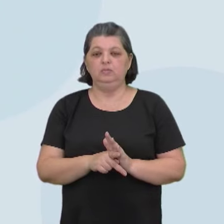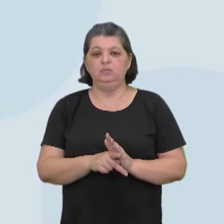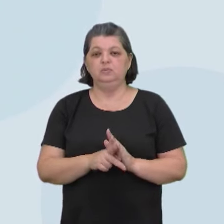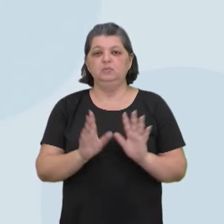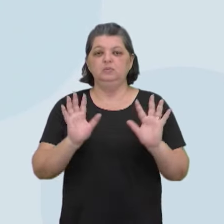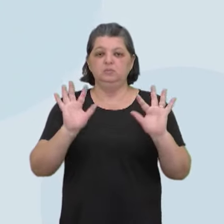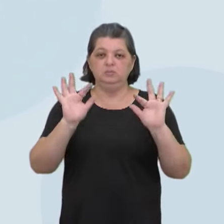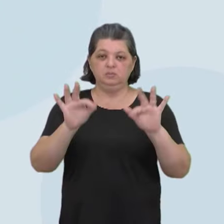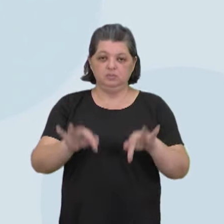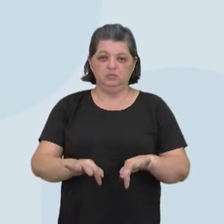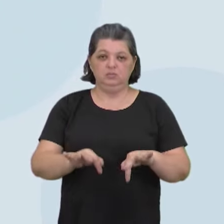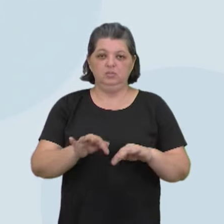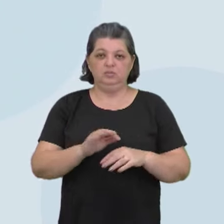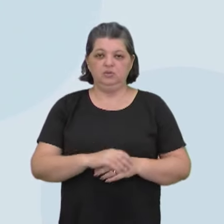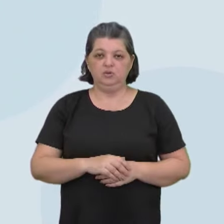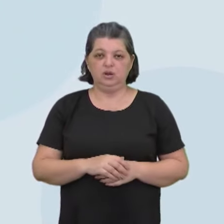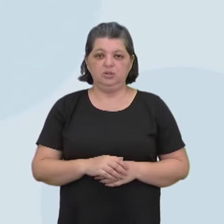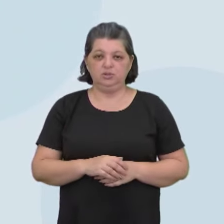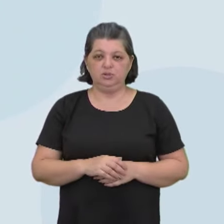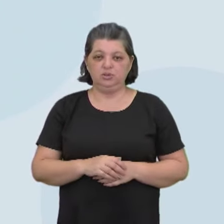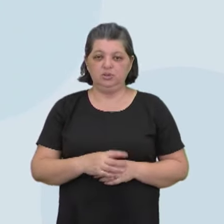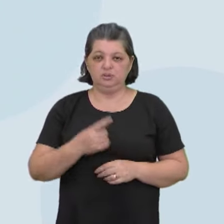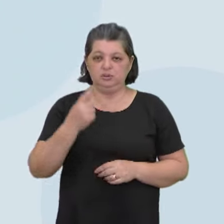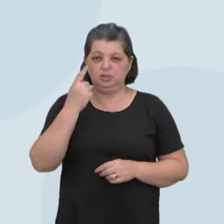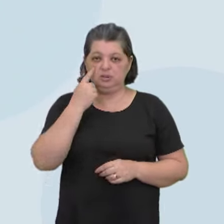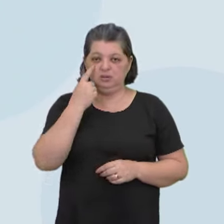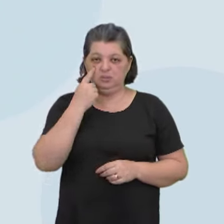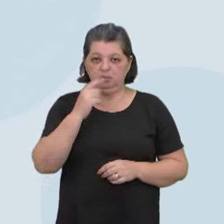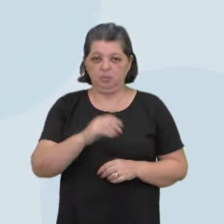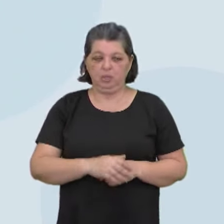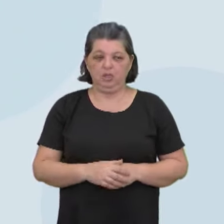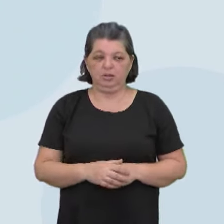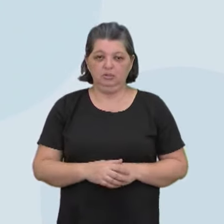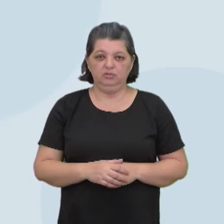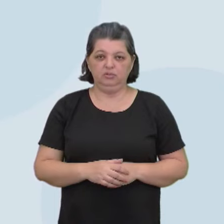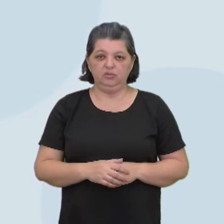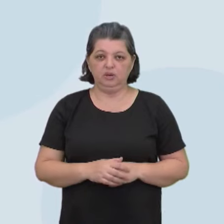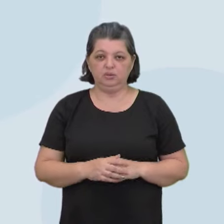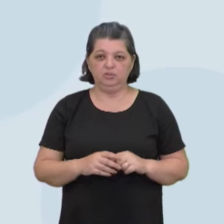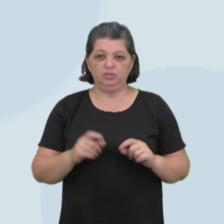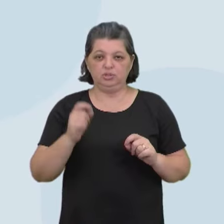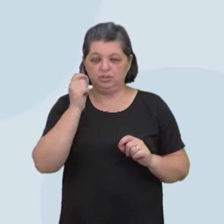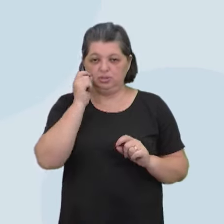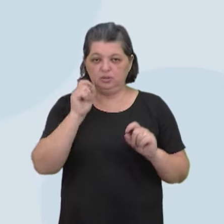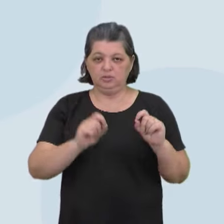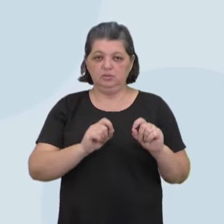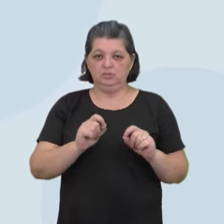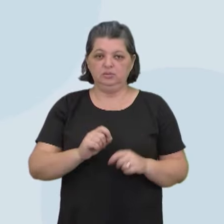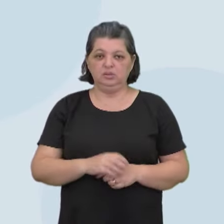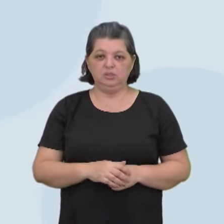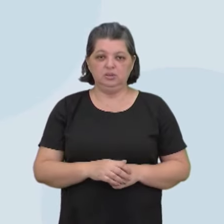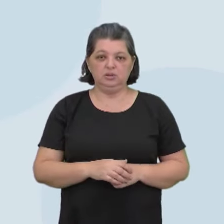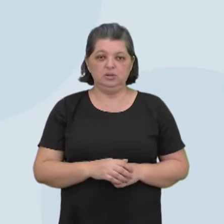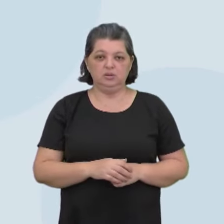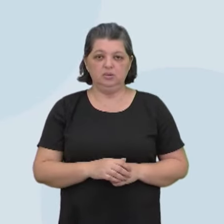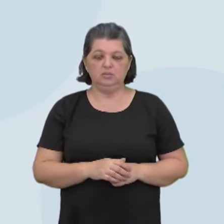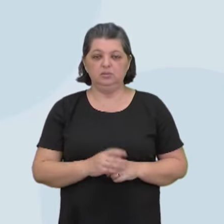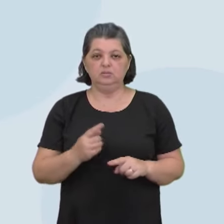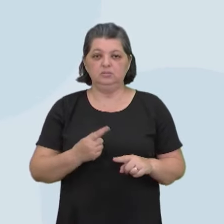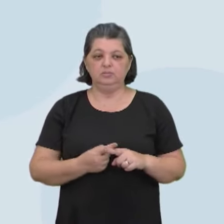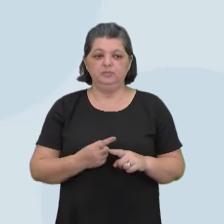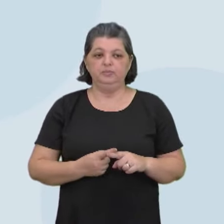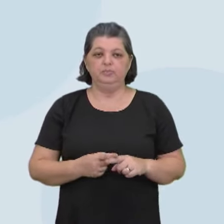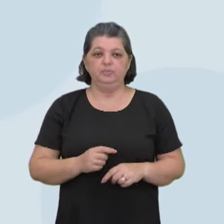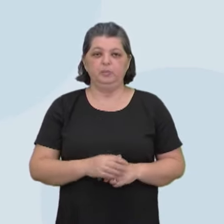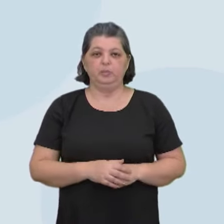da nossa atividade 4, que trata primordialmente, cujo tema primordial é o